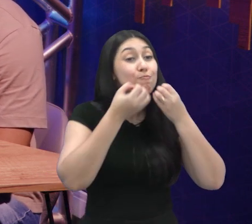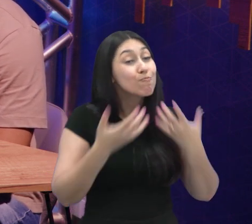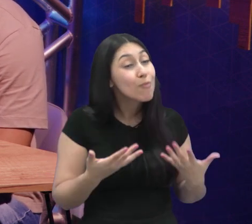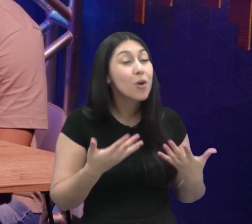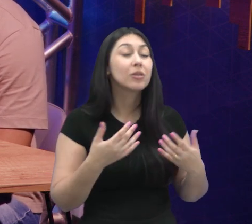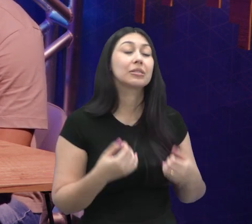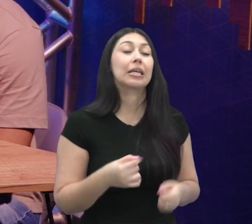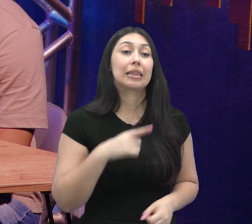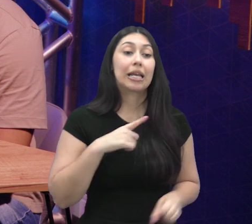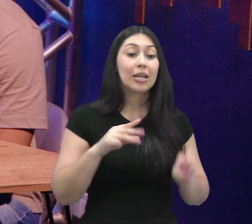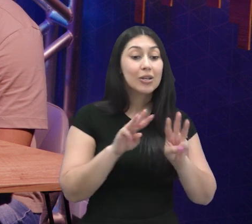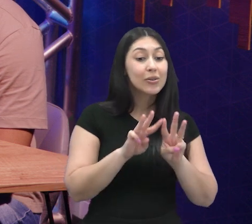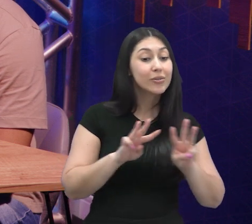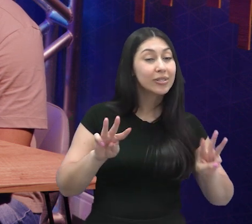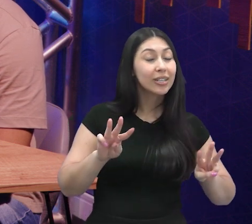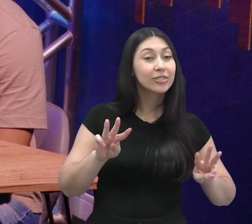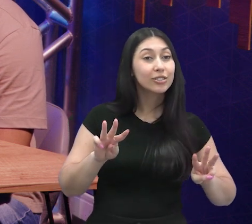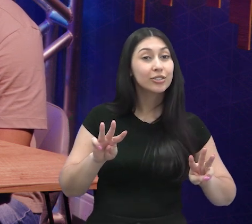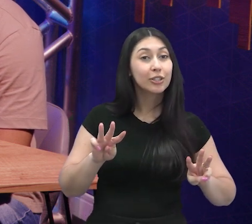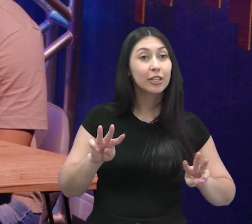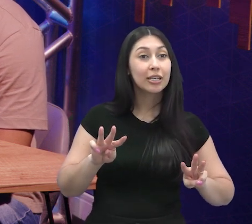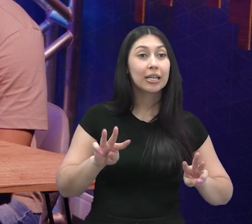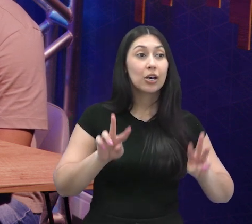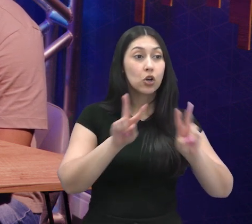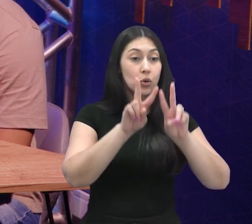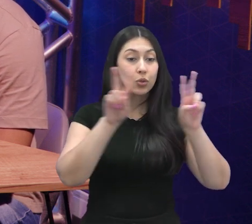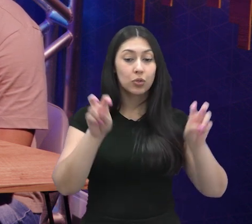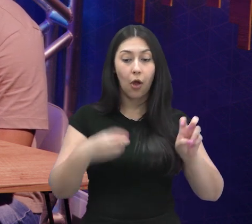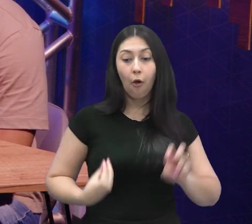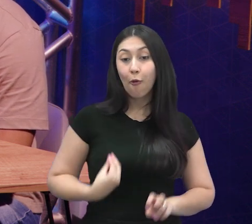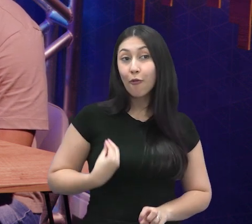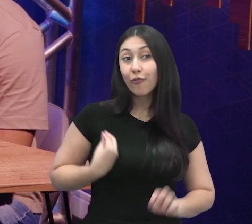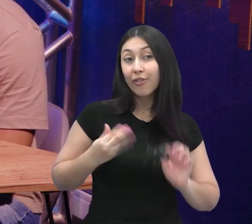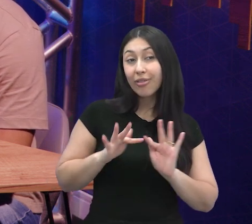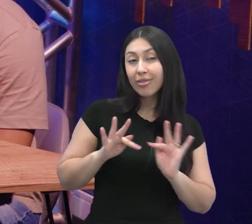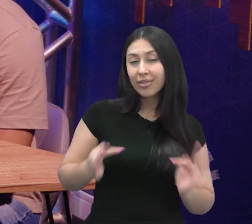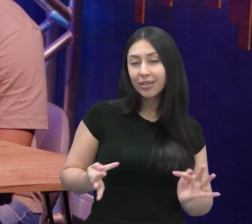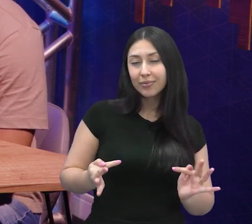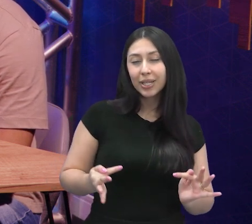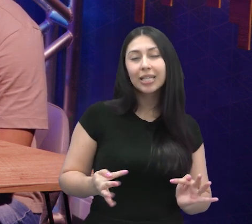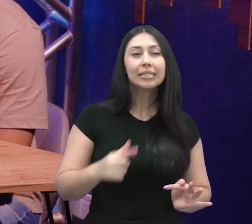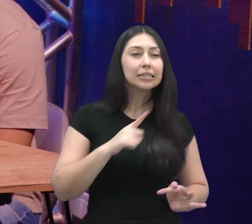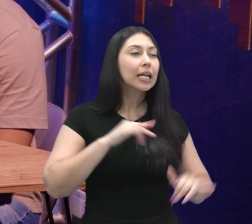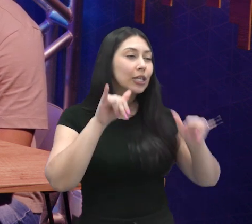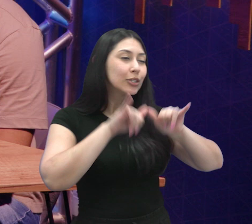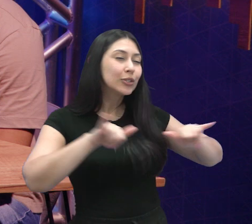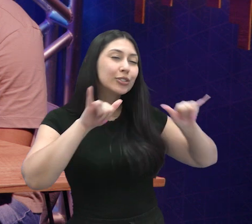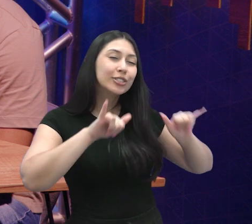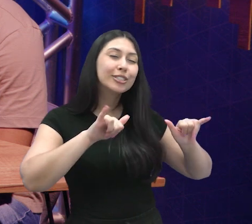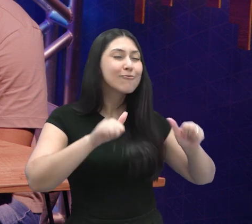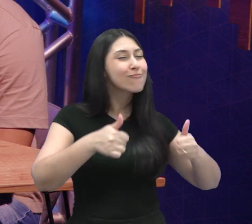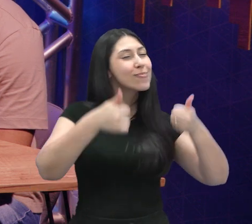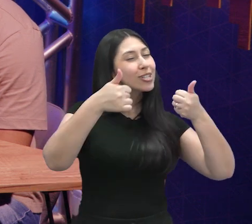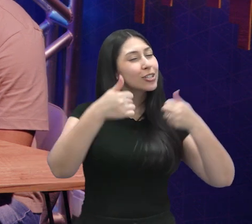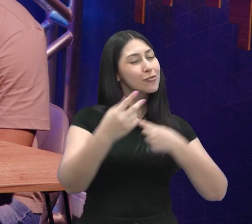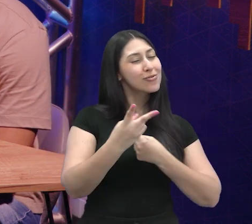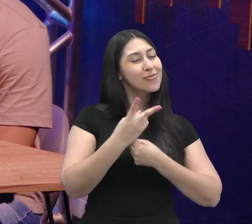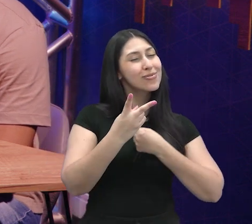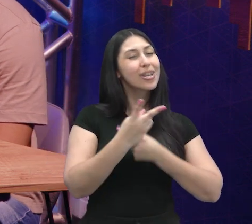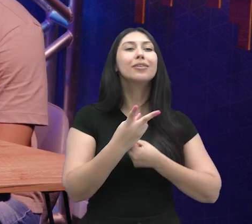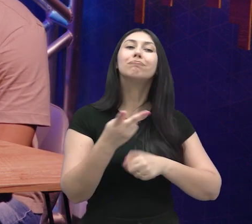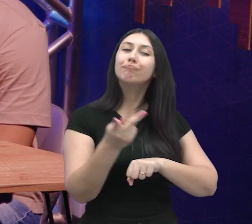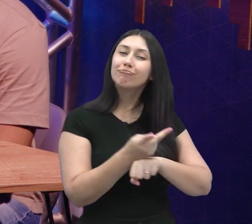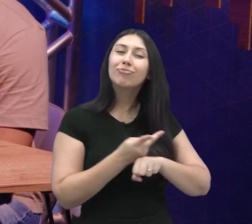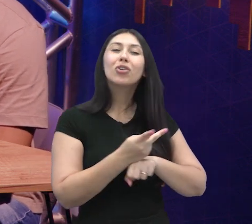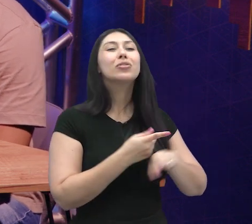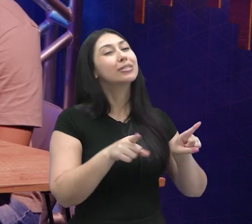notícias positivas. Tem um site que eu gosto muito também, uma revista que chama Vida Simples, e lá eles sempre colocam notícias positivas e de autocuidado,